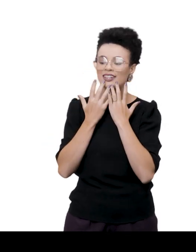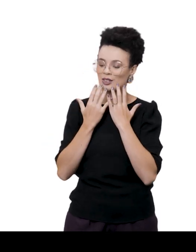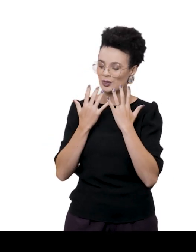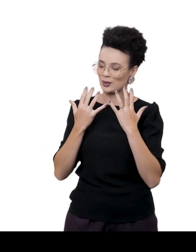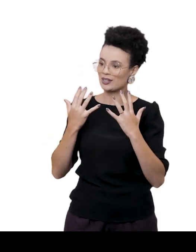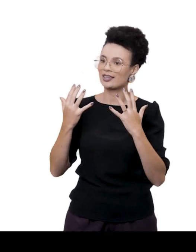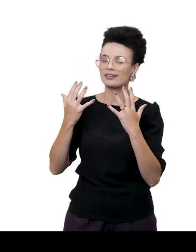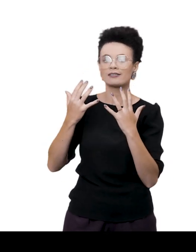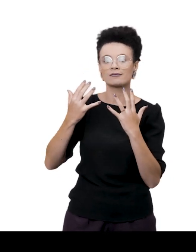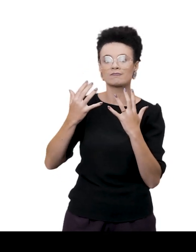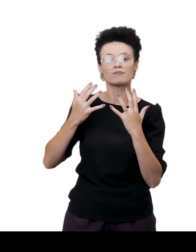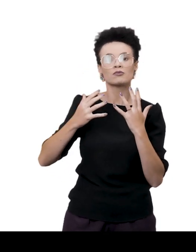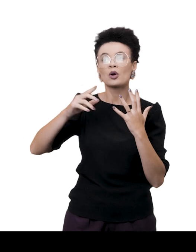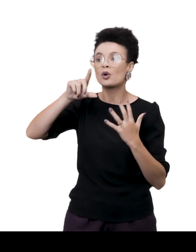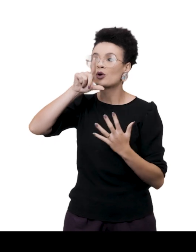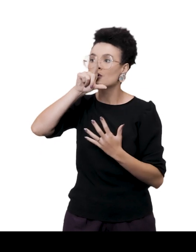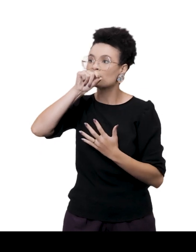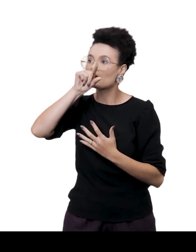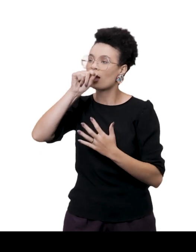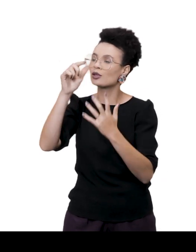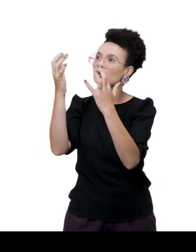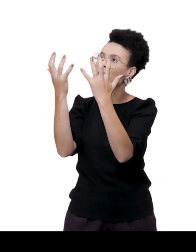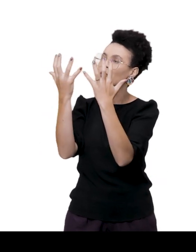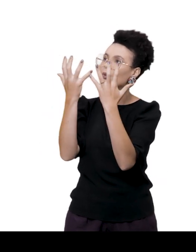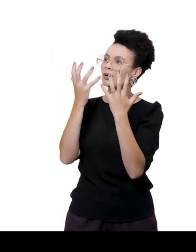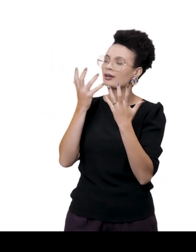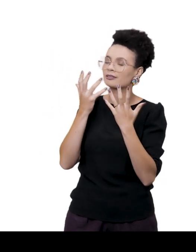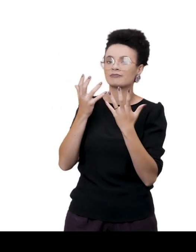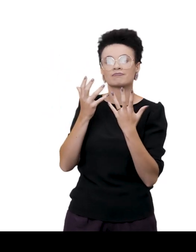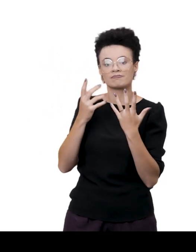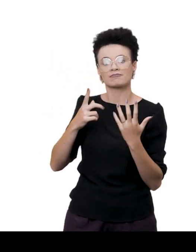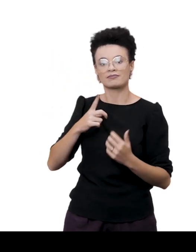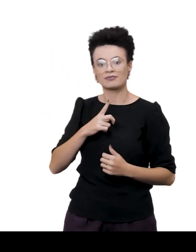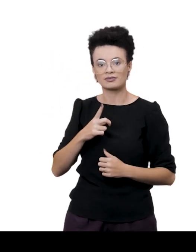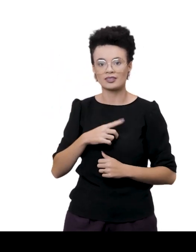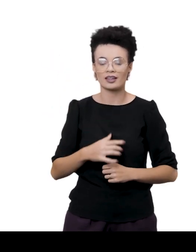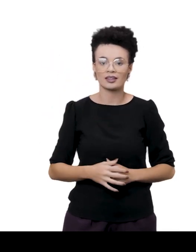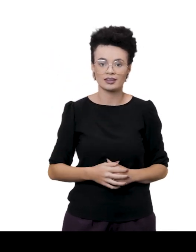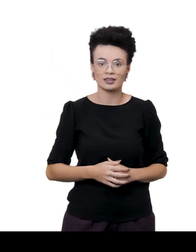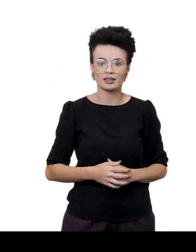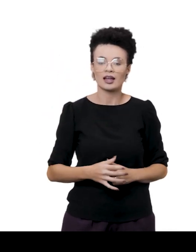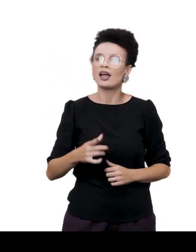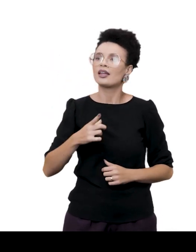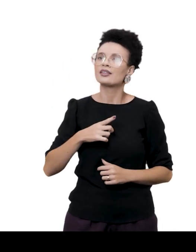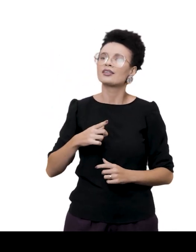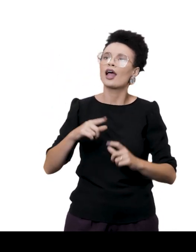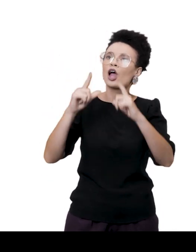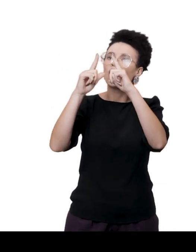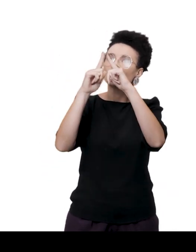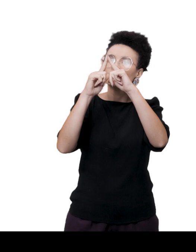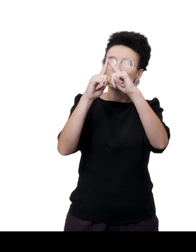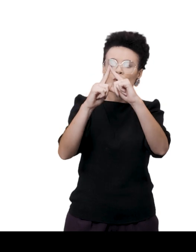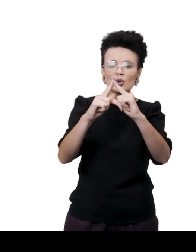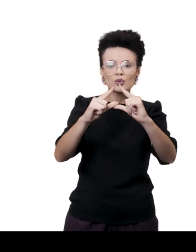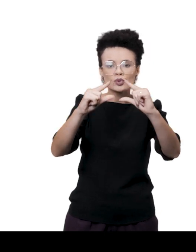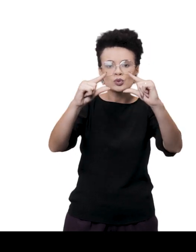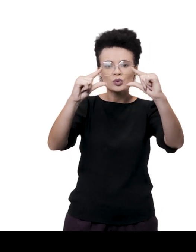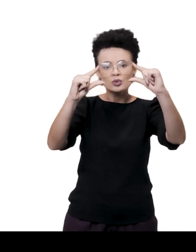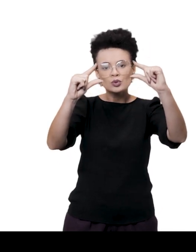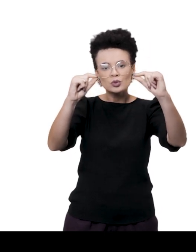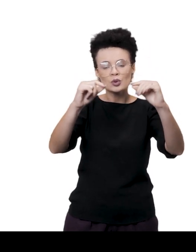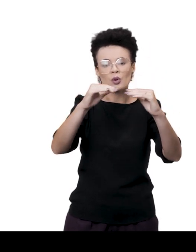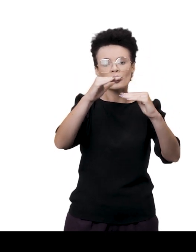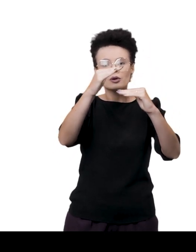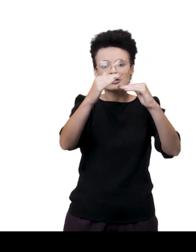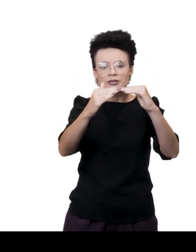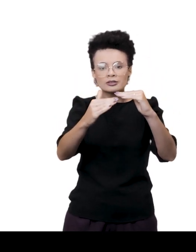emana de seus olhos e sorriso, refletida no pássaro. No topo da composição, sob uma lua crescente,